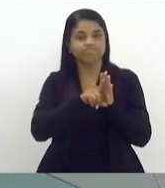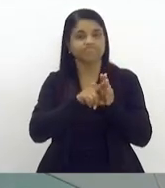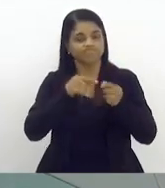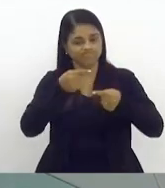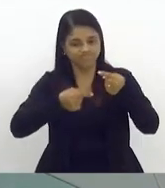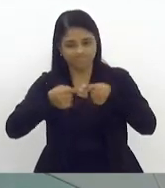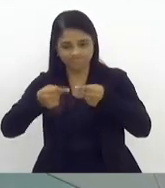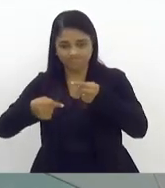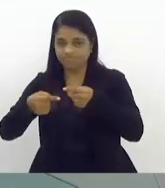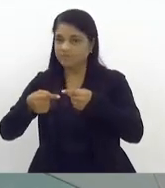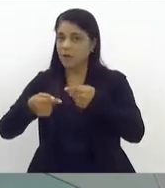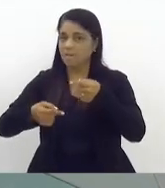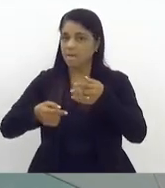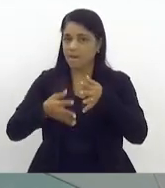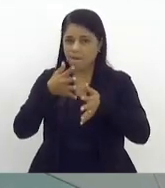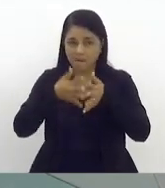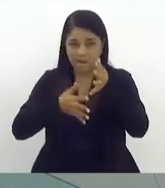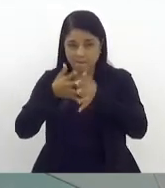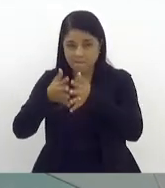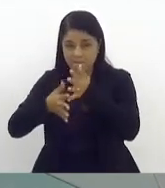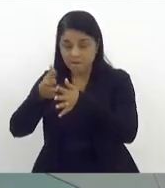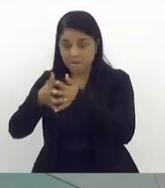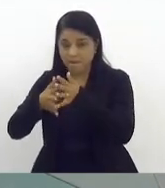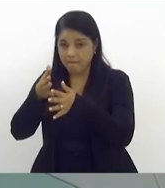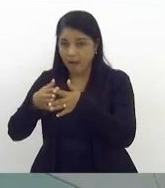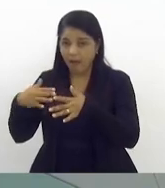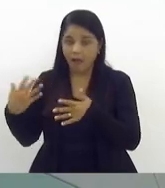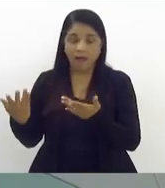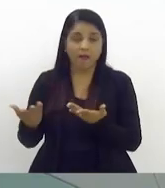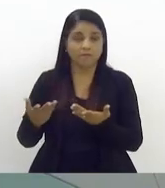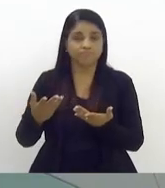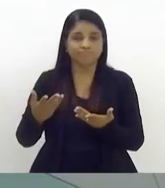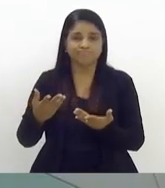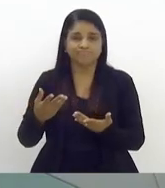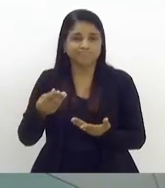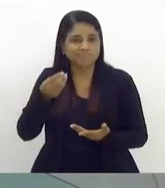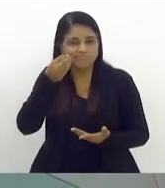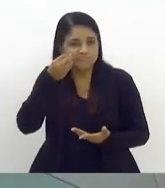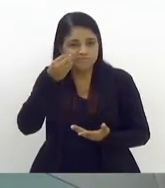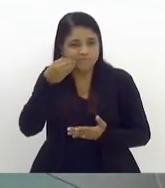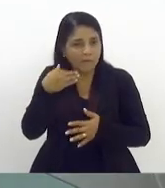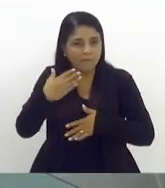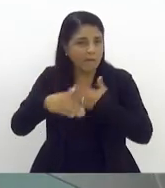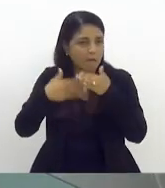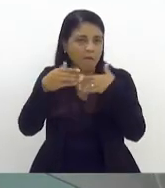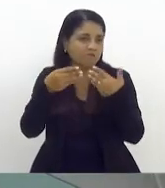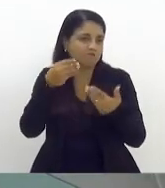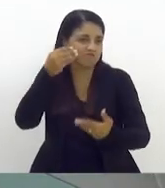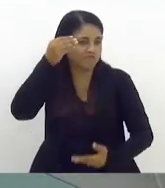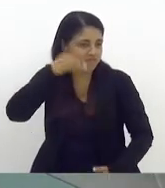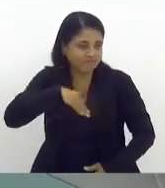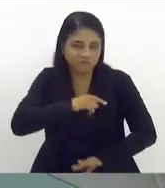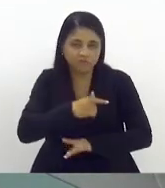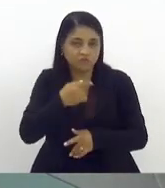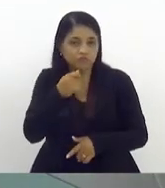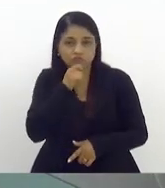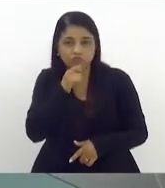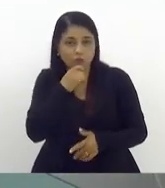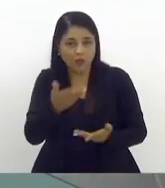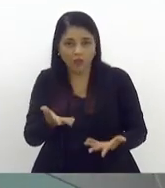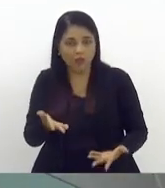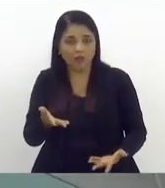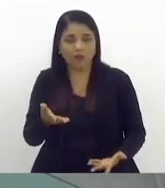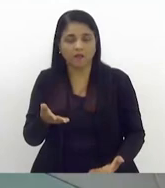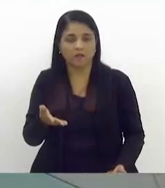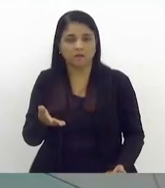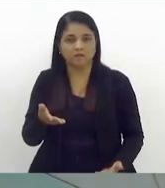um desgaste, e não tem nenhuma chance de prosperar. Porque e queria, só para encerrar, dar o último